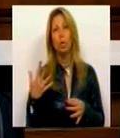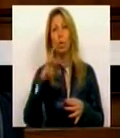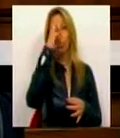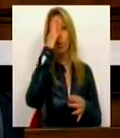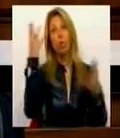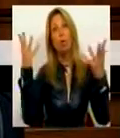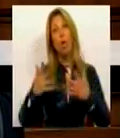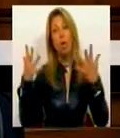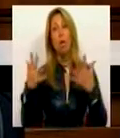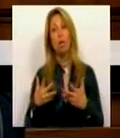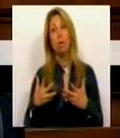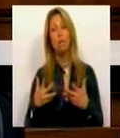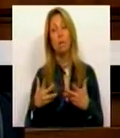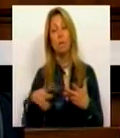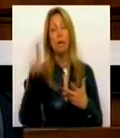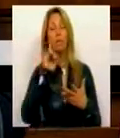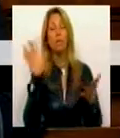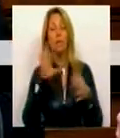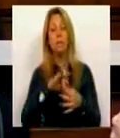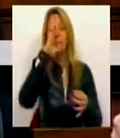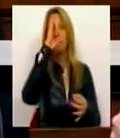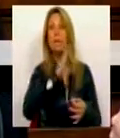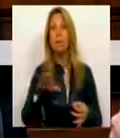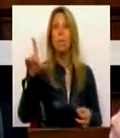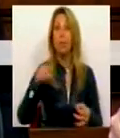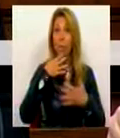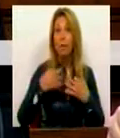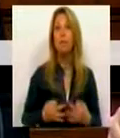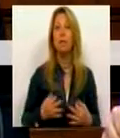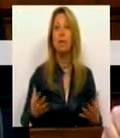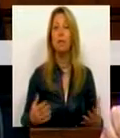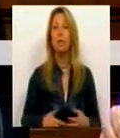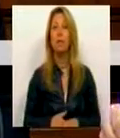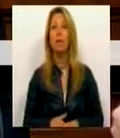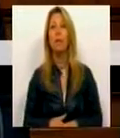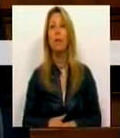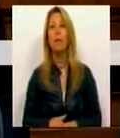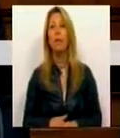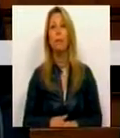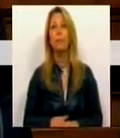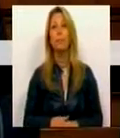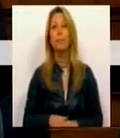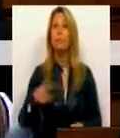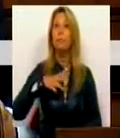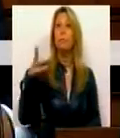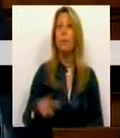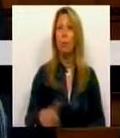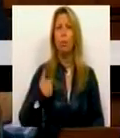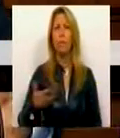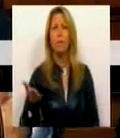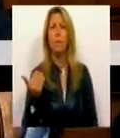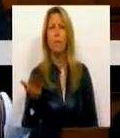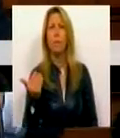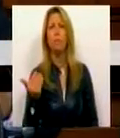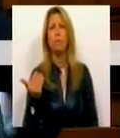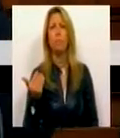do esforço orçamental na defesa. Sabem também, com certeza, que Portugal